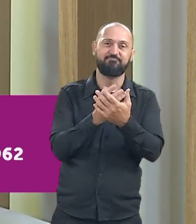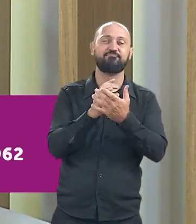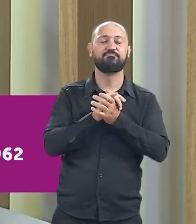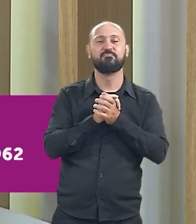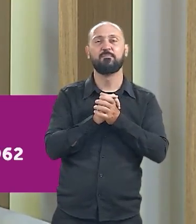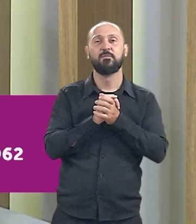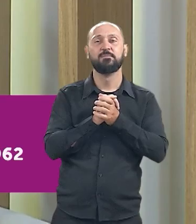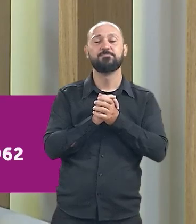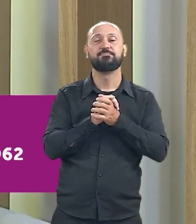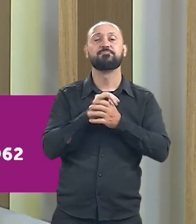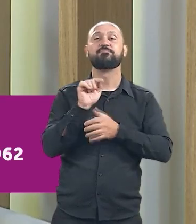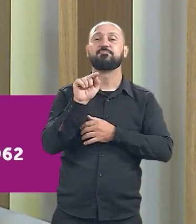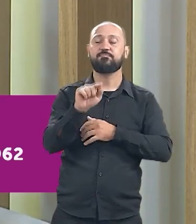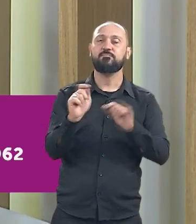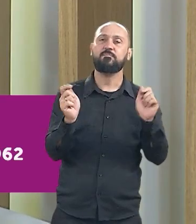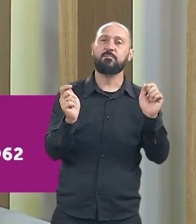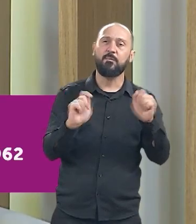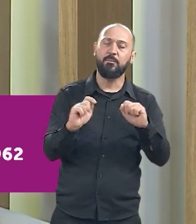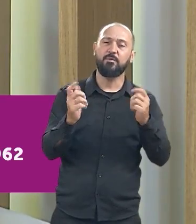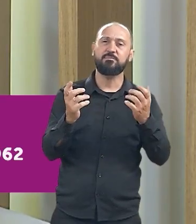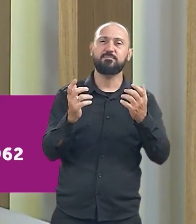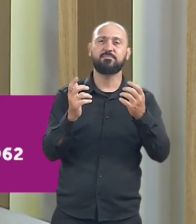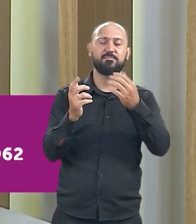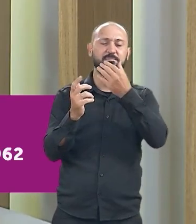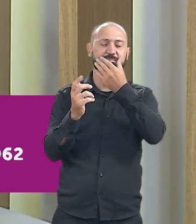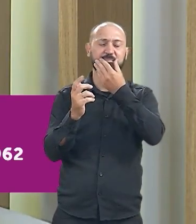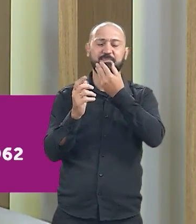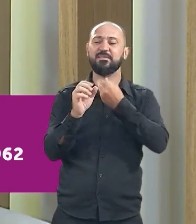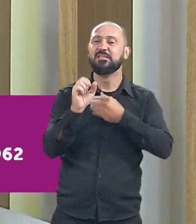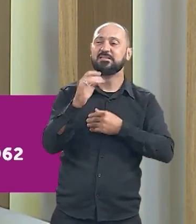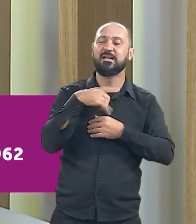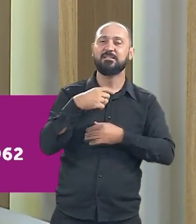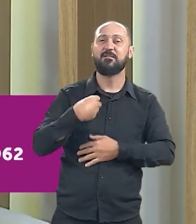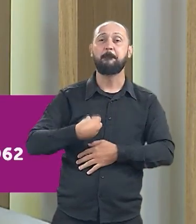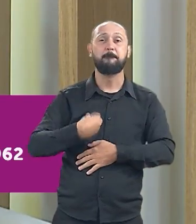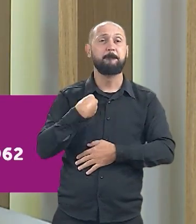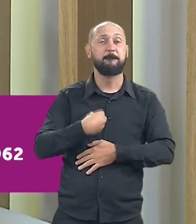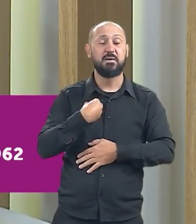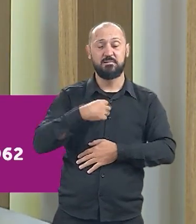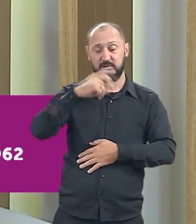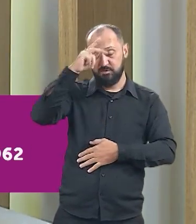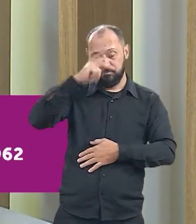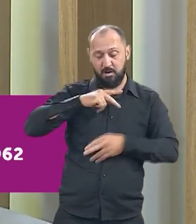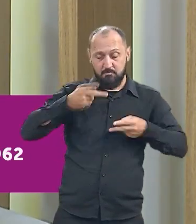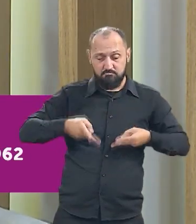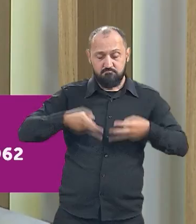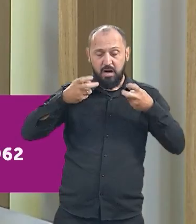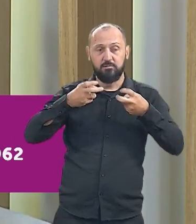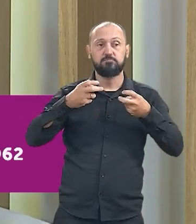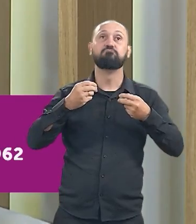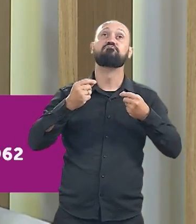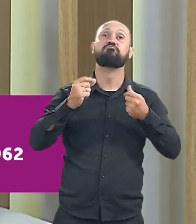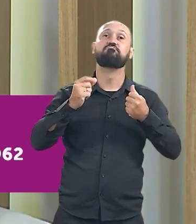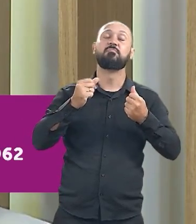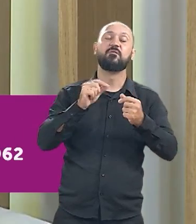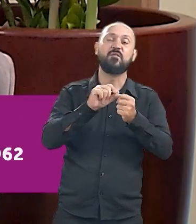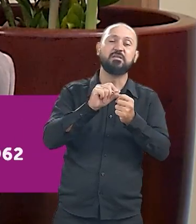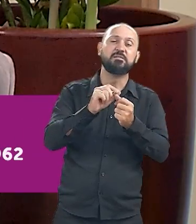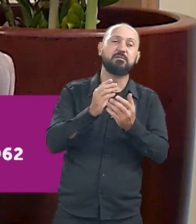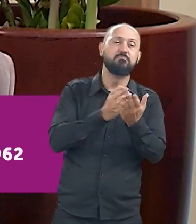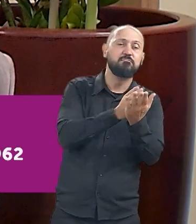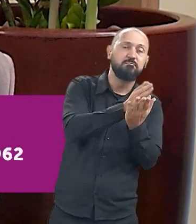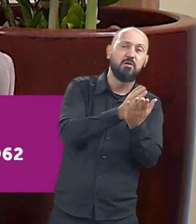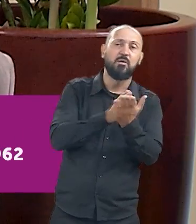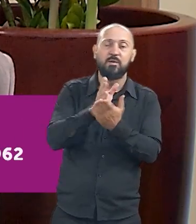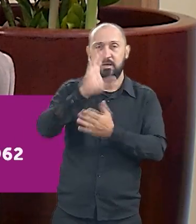que ela pode, se ela estiver assim mais presente em si, poder definir o que ela quer fazer. E o que